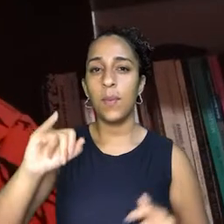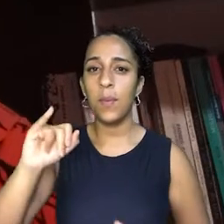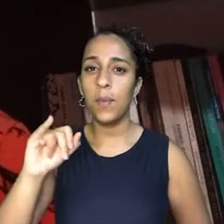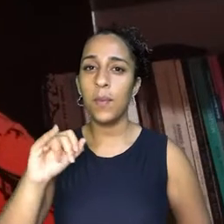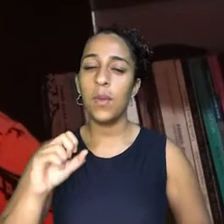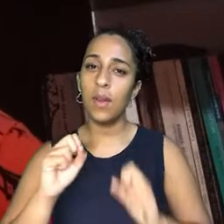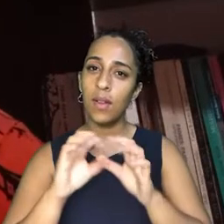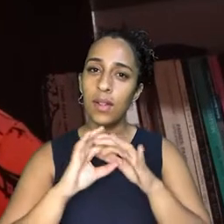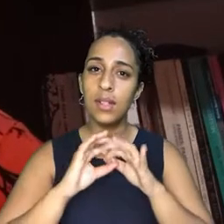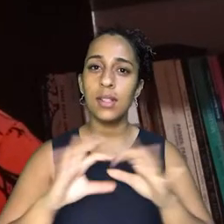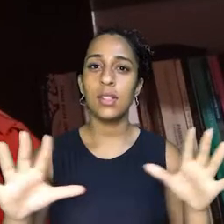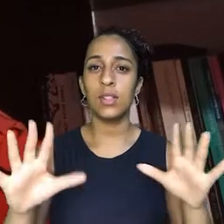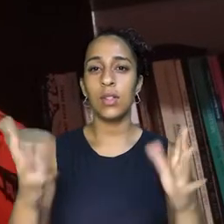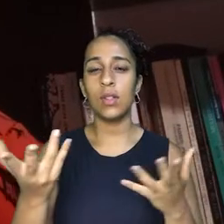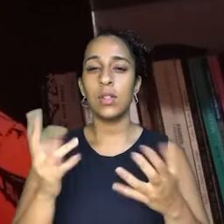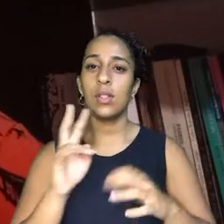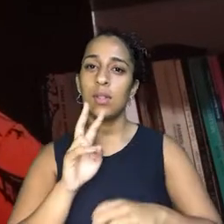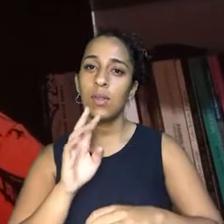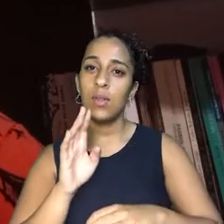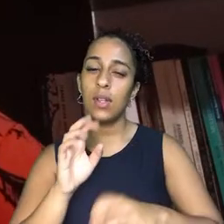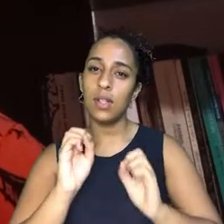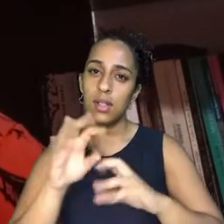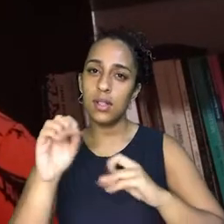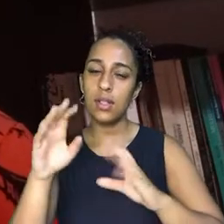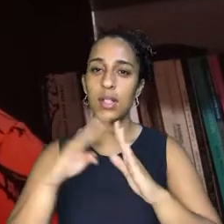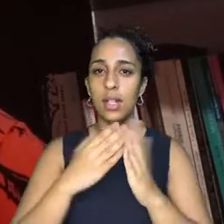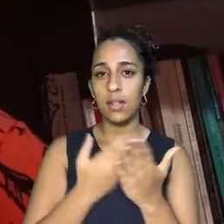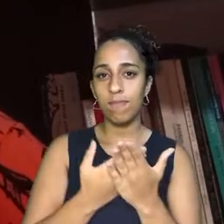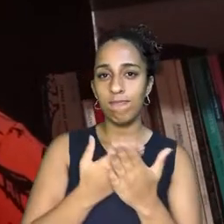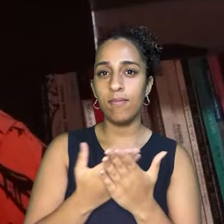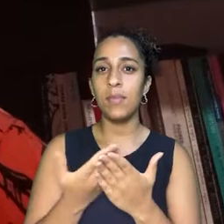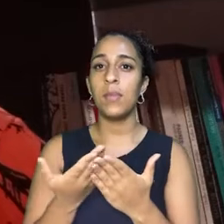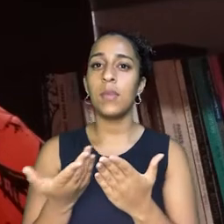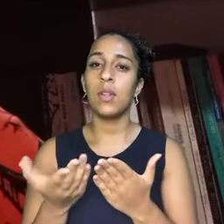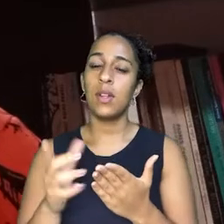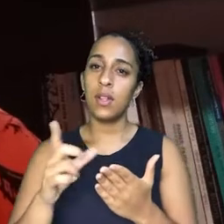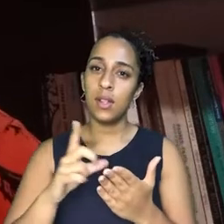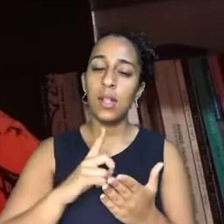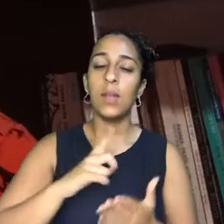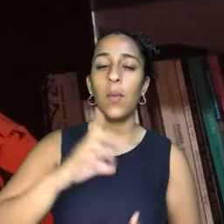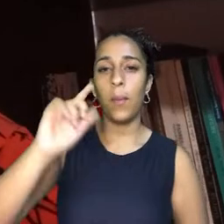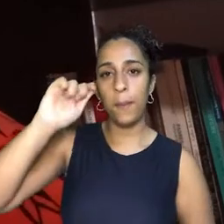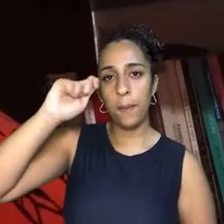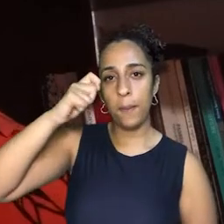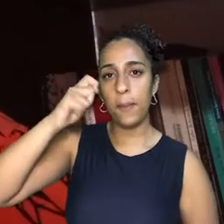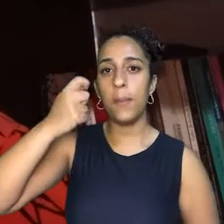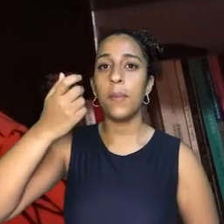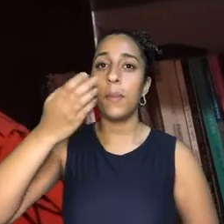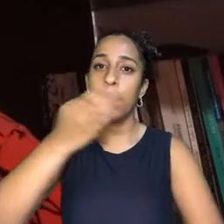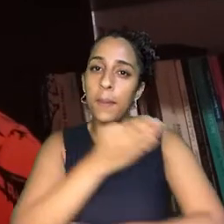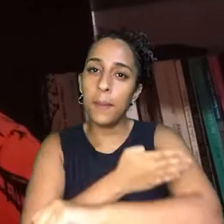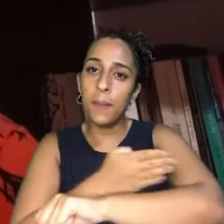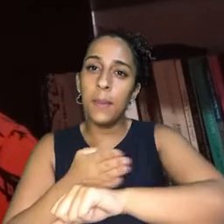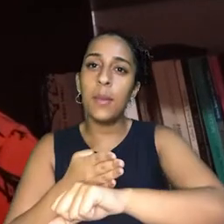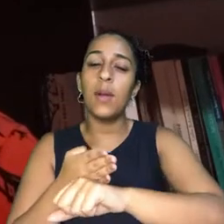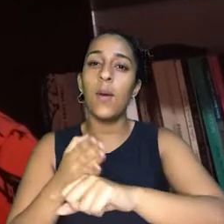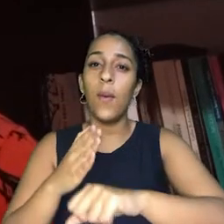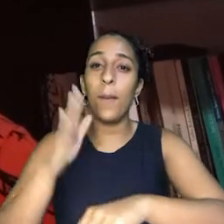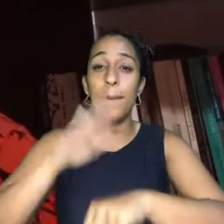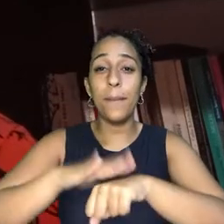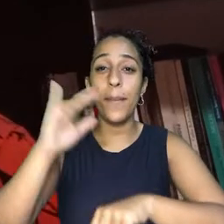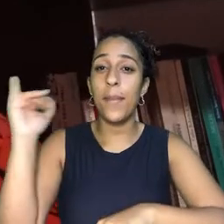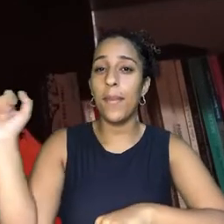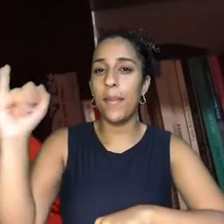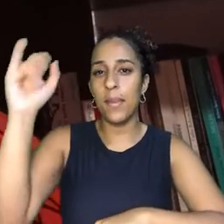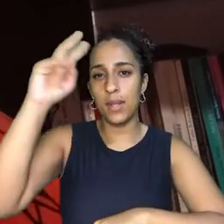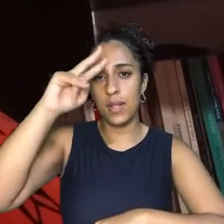dar trato na sala de aula da Independência do Brasil incorporando negros e pardos como protagonistas